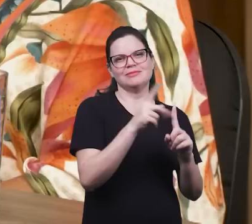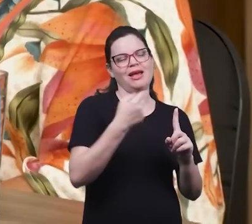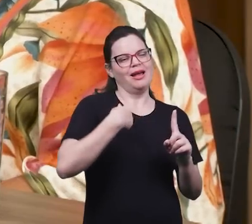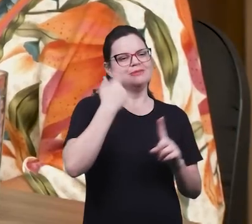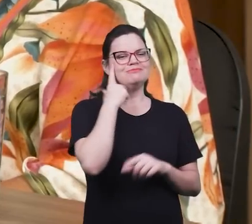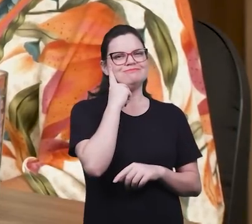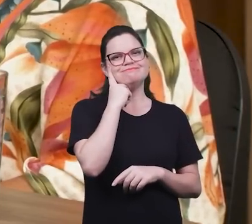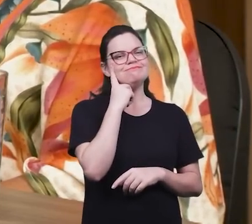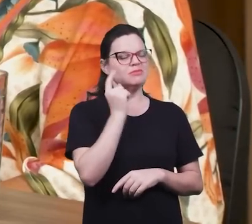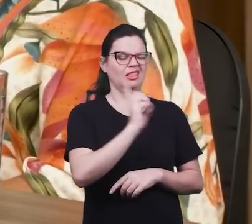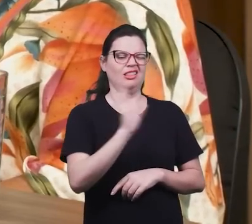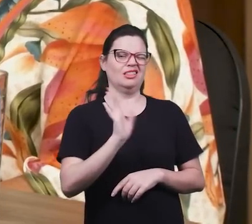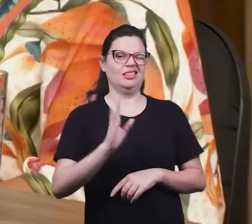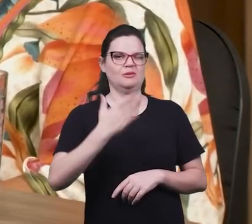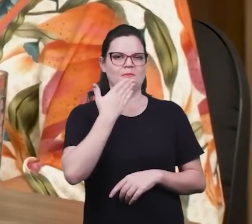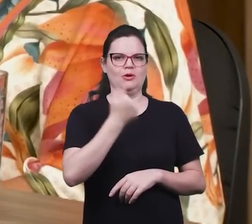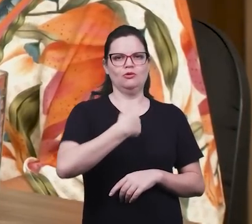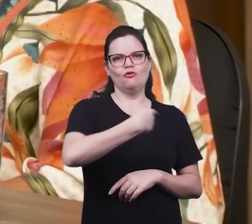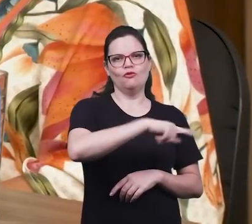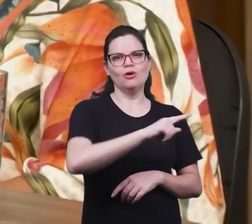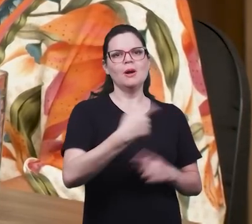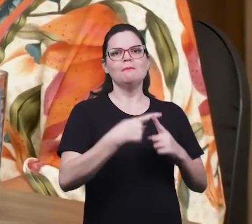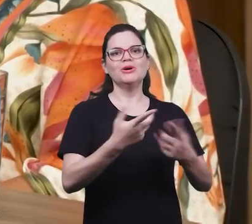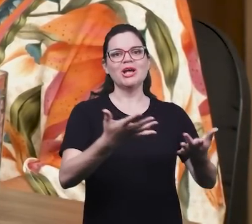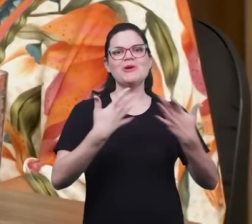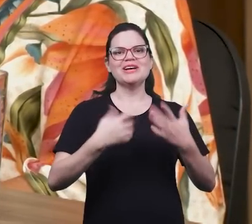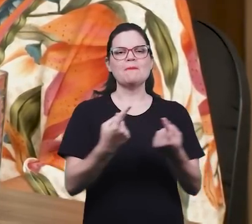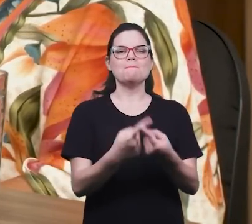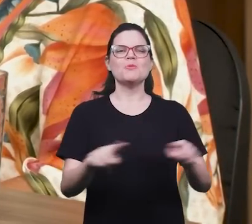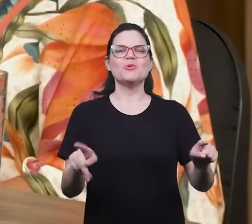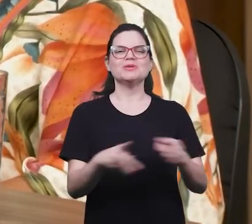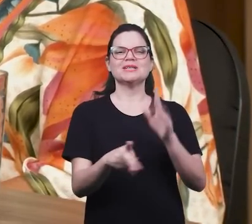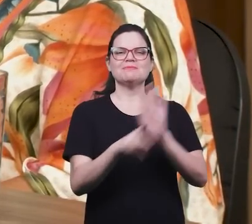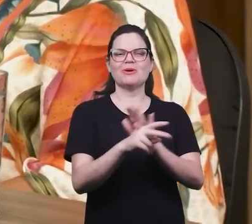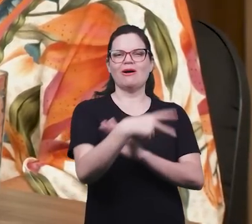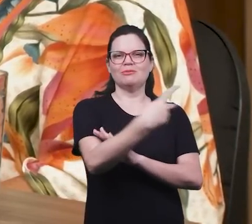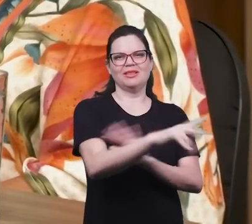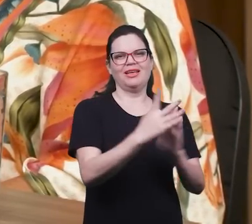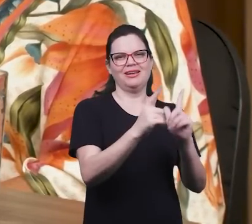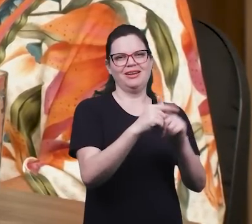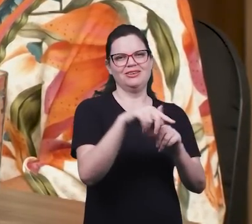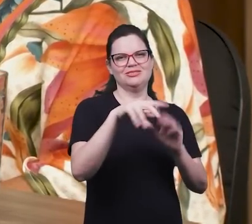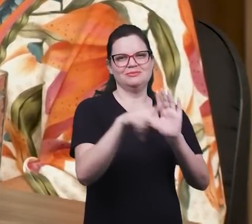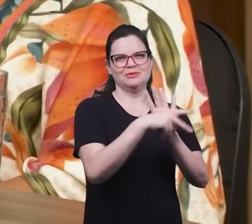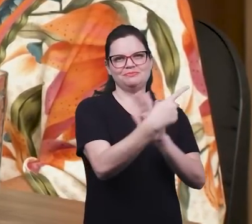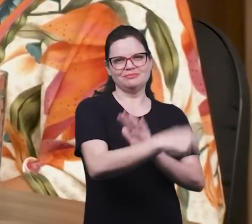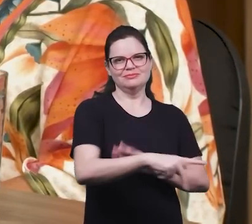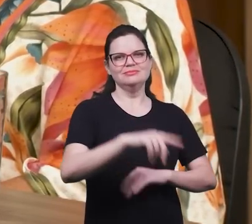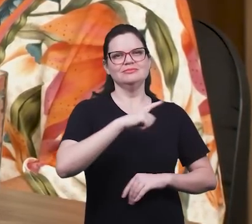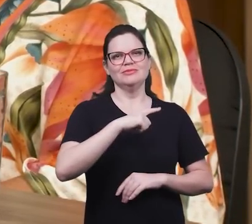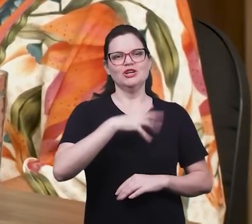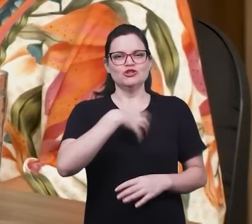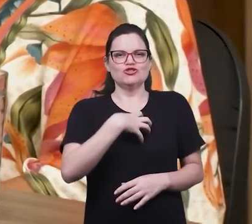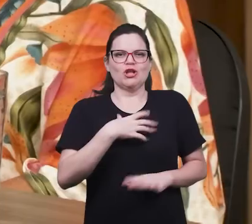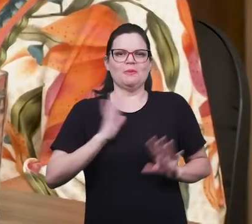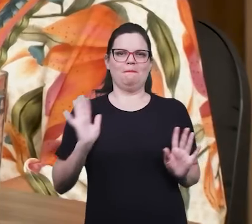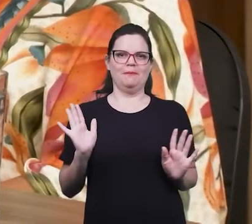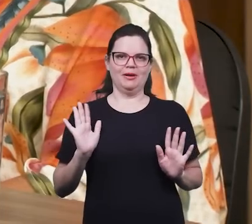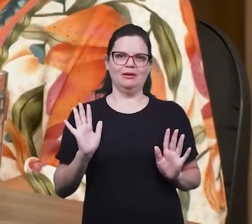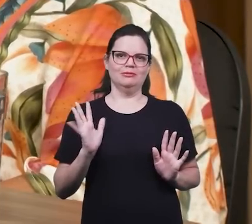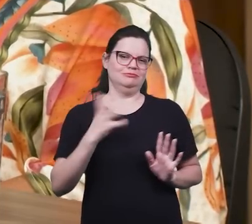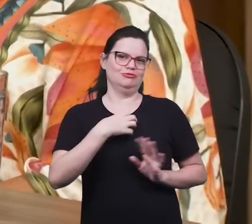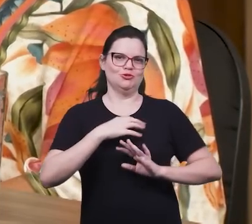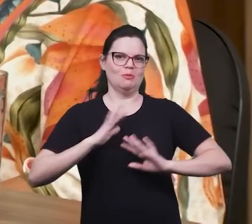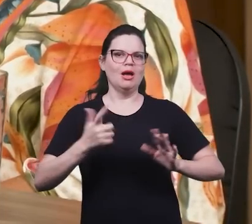todo certinho, Marcha nupcial, com tudo ali no formato, no formato, tudo armando